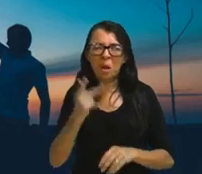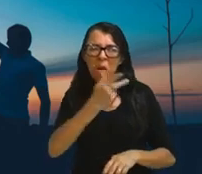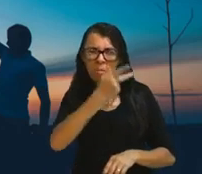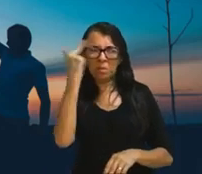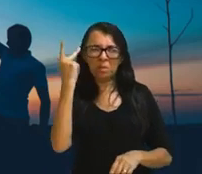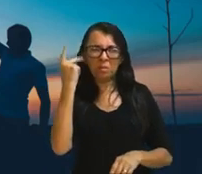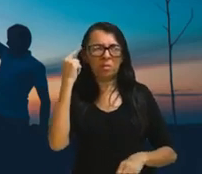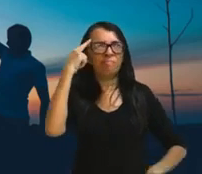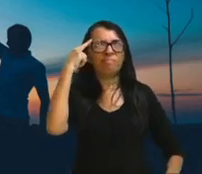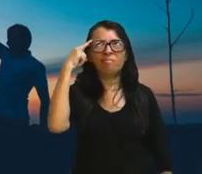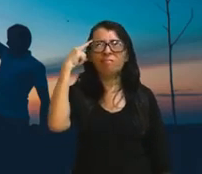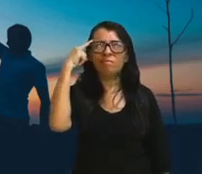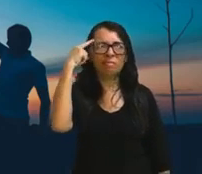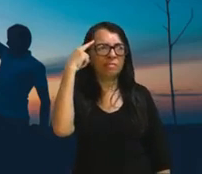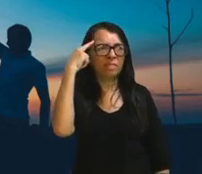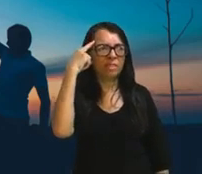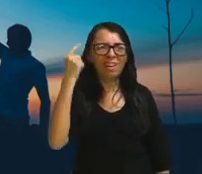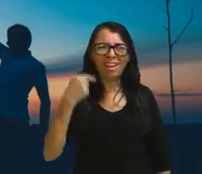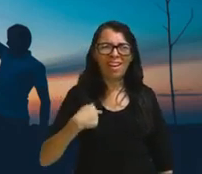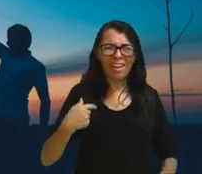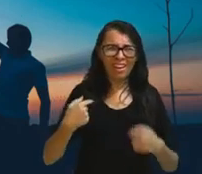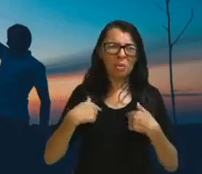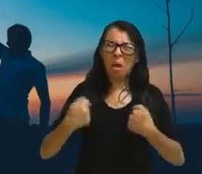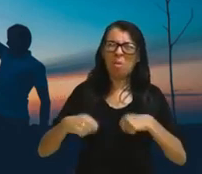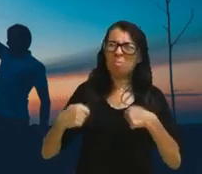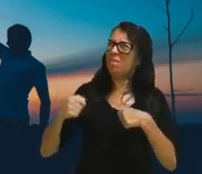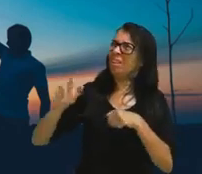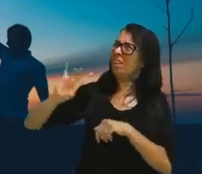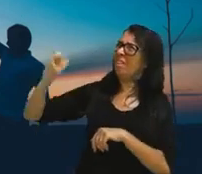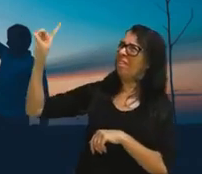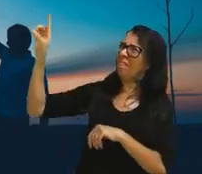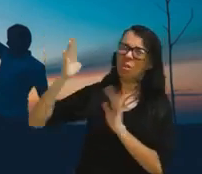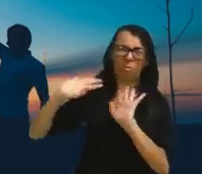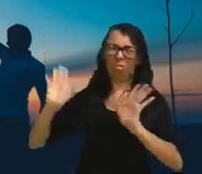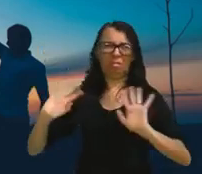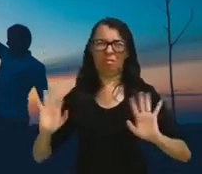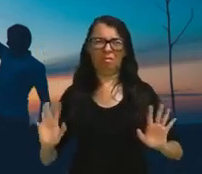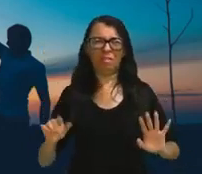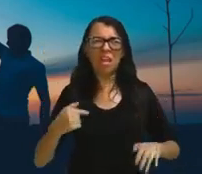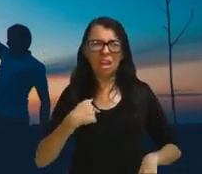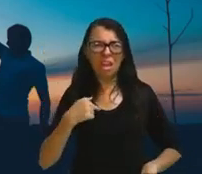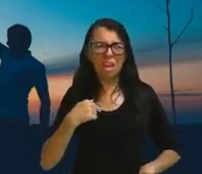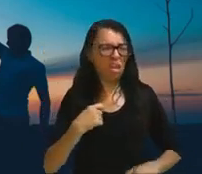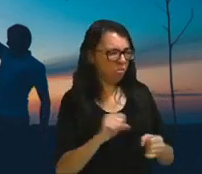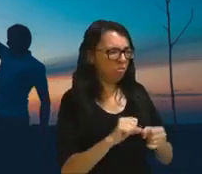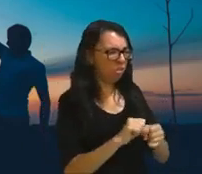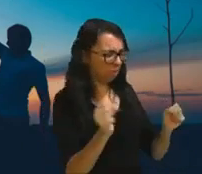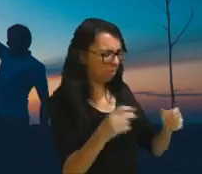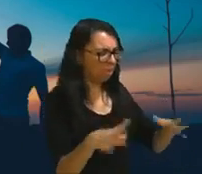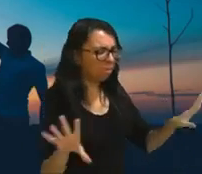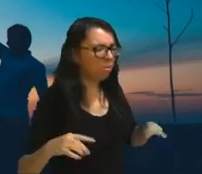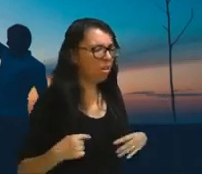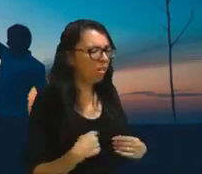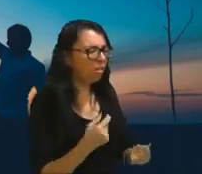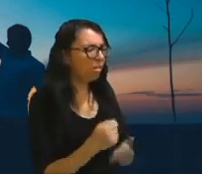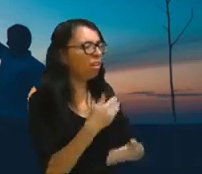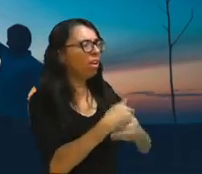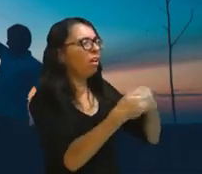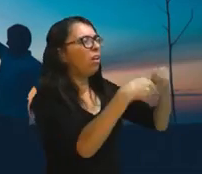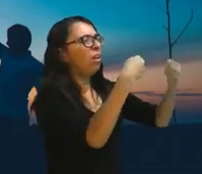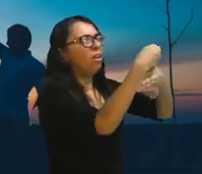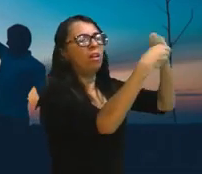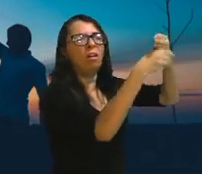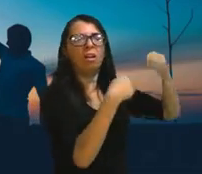sejam da forma que você quer, no momento que você quer. Não funciona dessa forma. Se Deus não for o construtor do seu